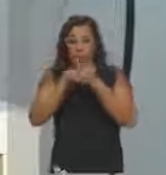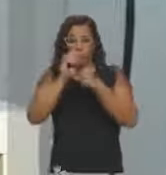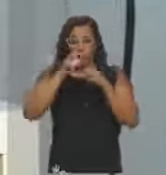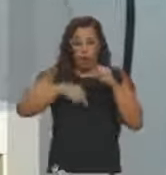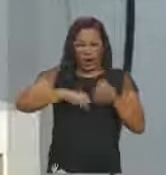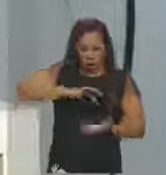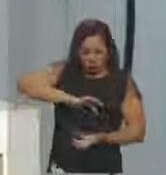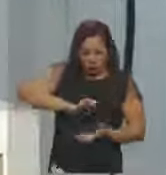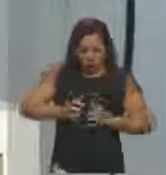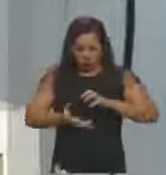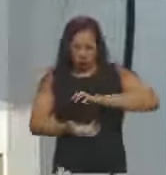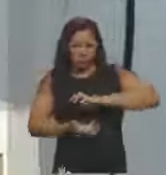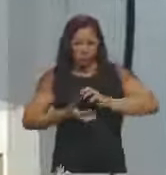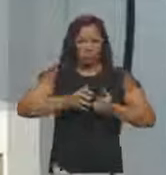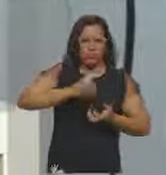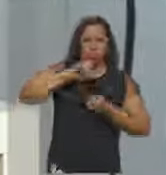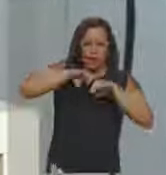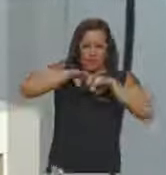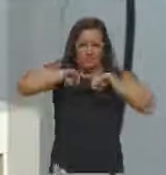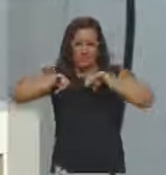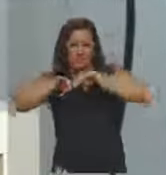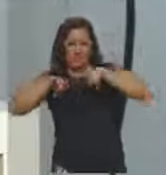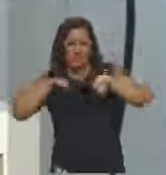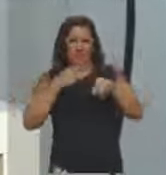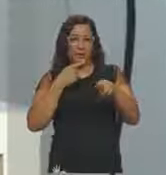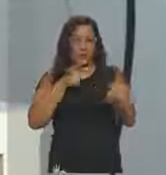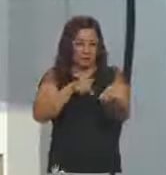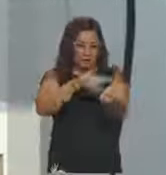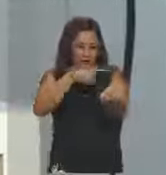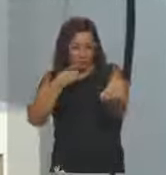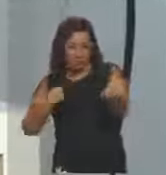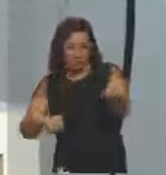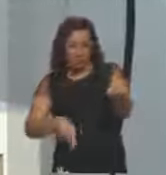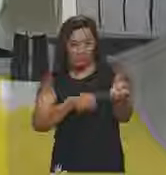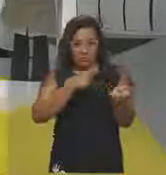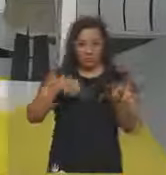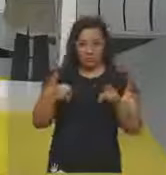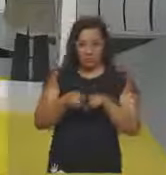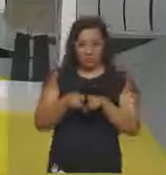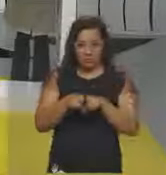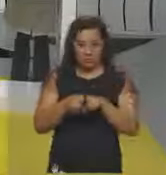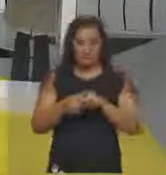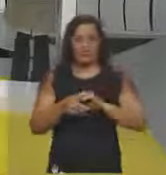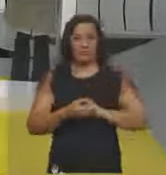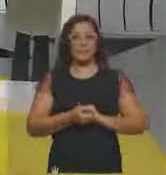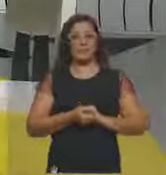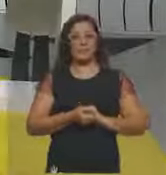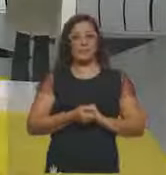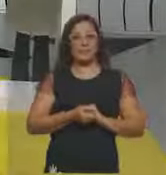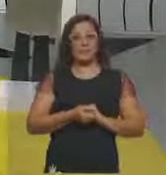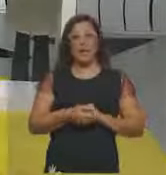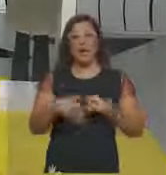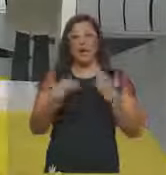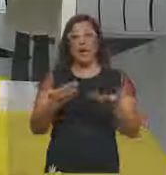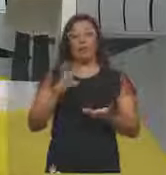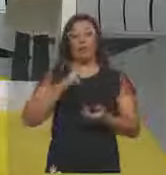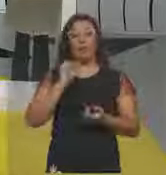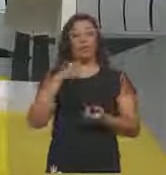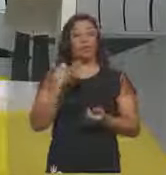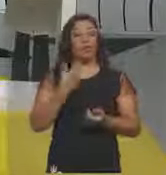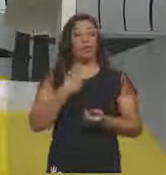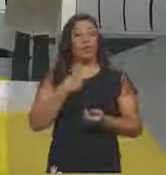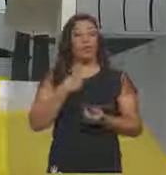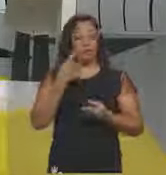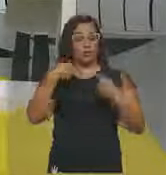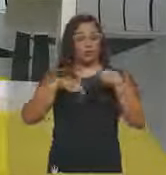ser carregados para o sangue para chegar até as nossas células. Já o aparelho respiratório. O